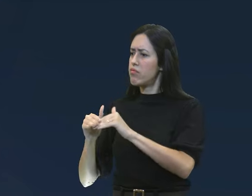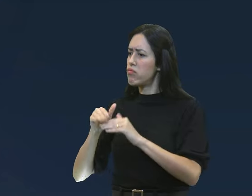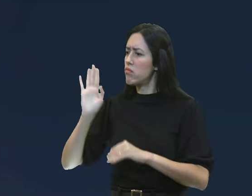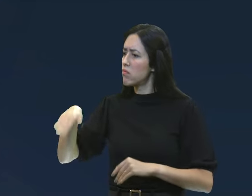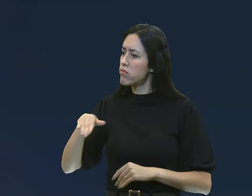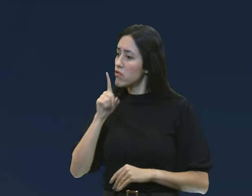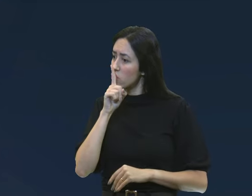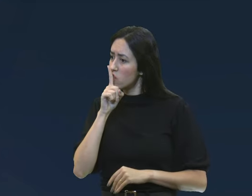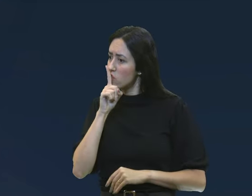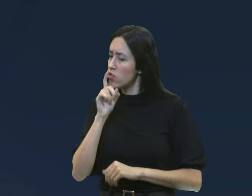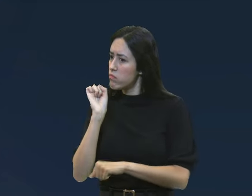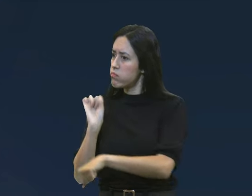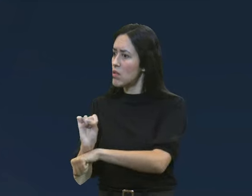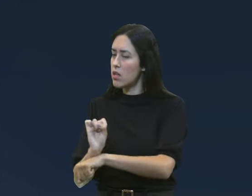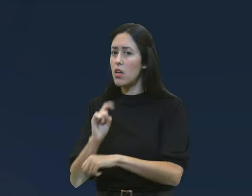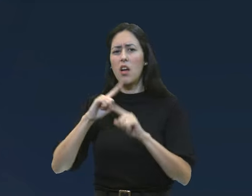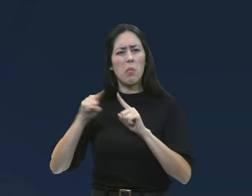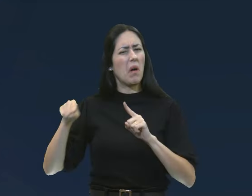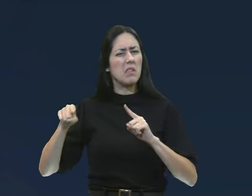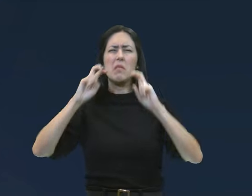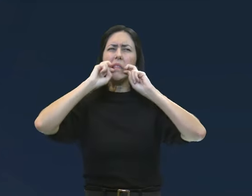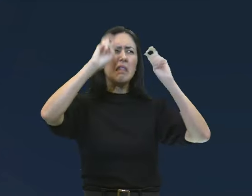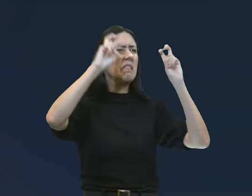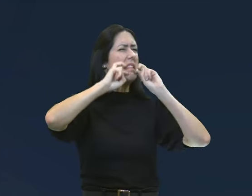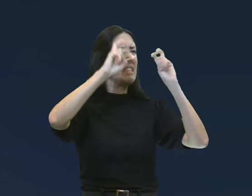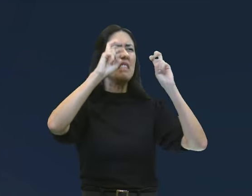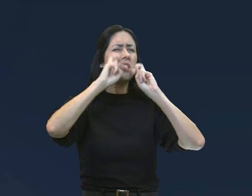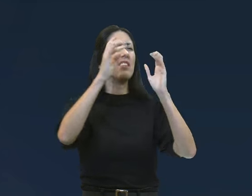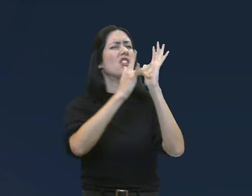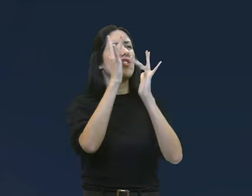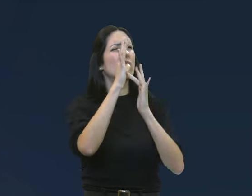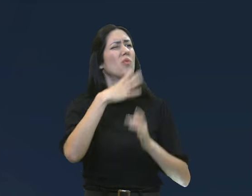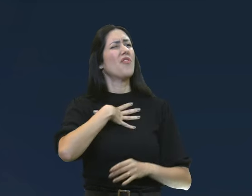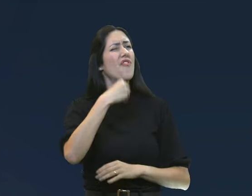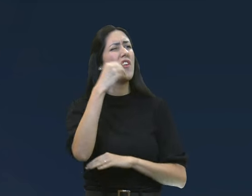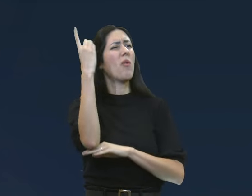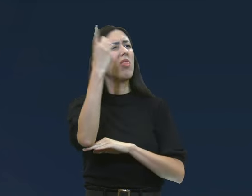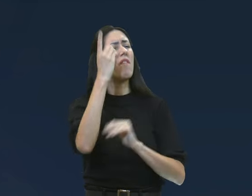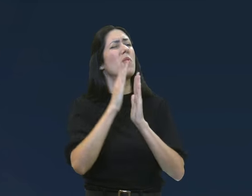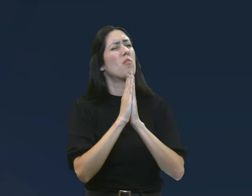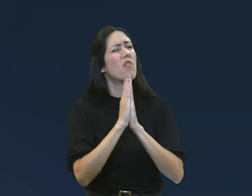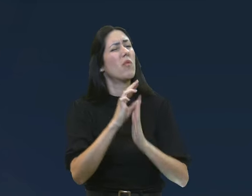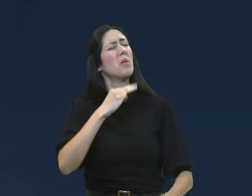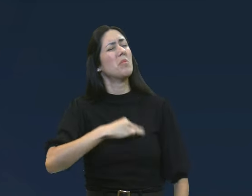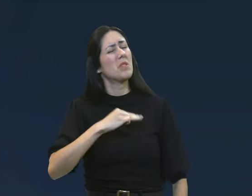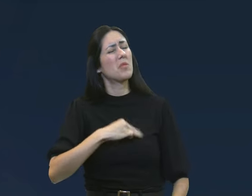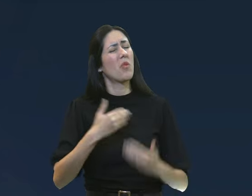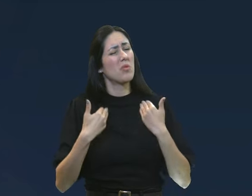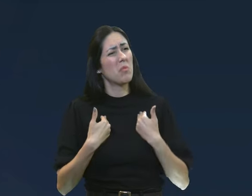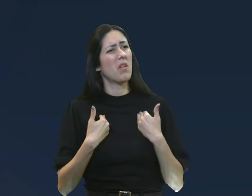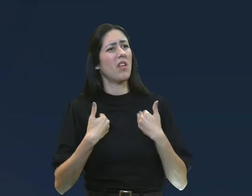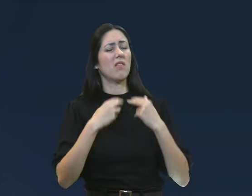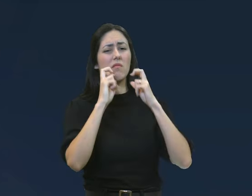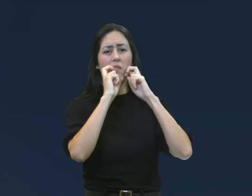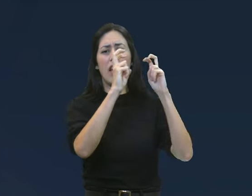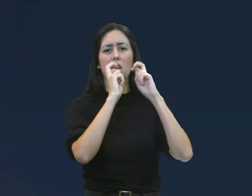quieto, mas ele gritava ainda mais: filho de Davi, tem misericórdia de mim.